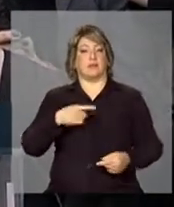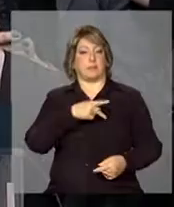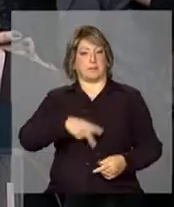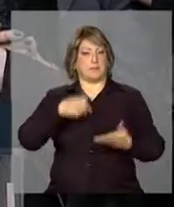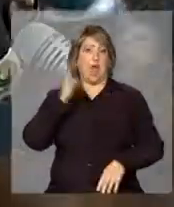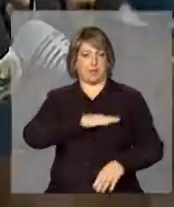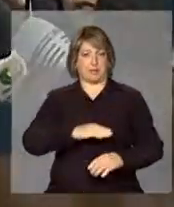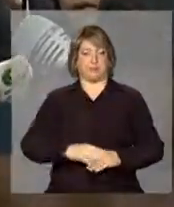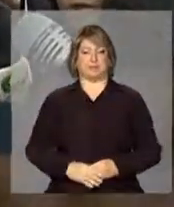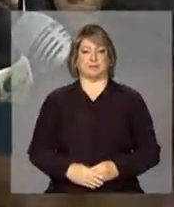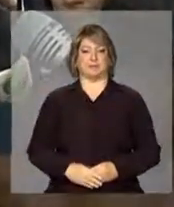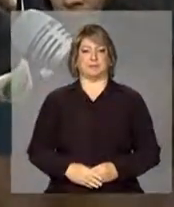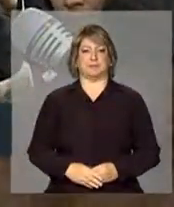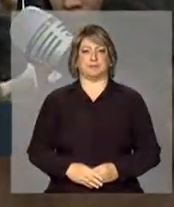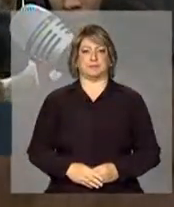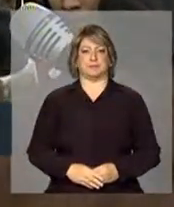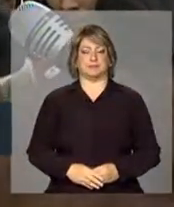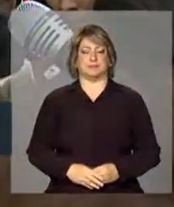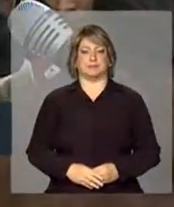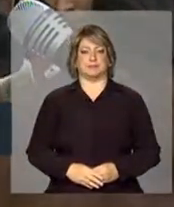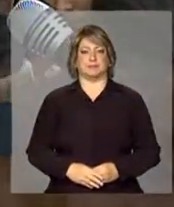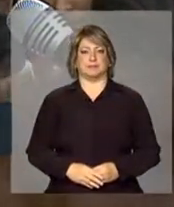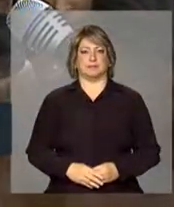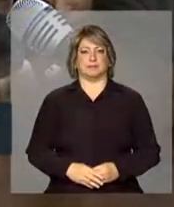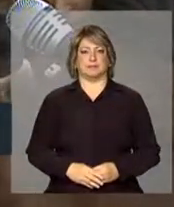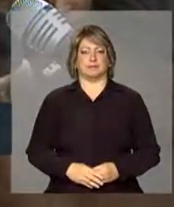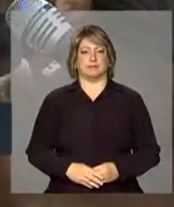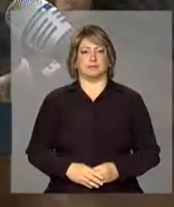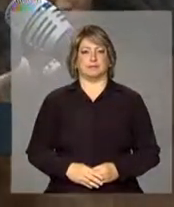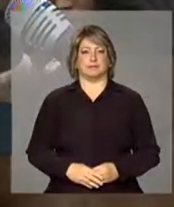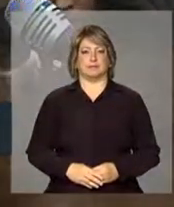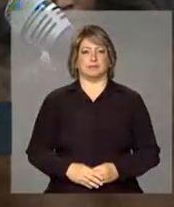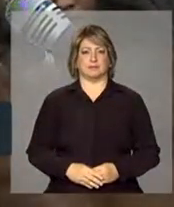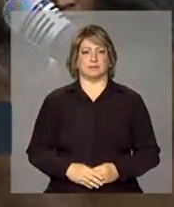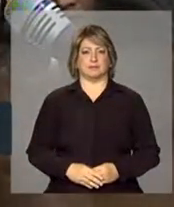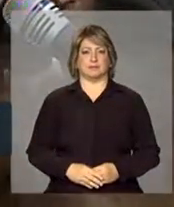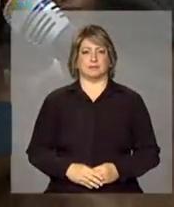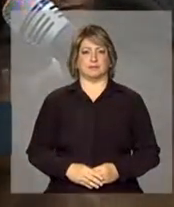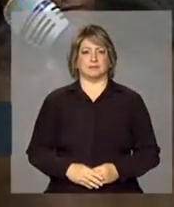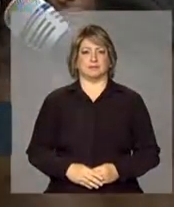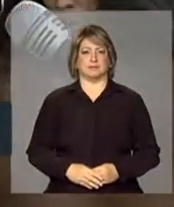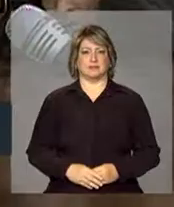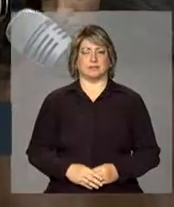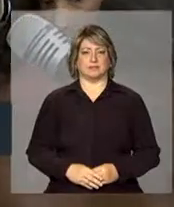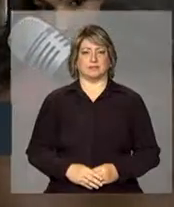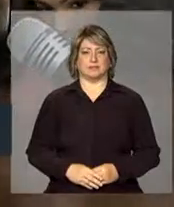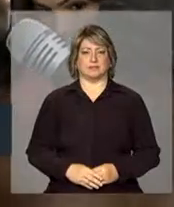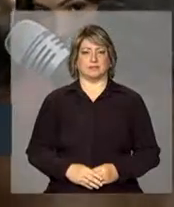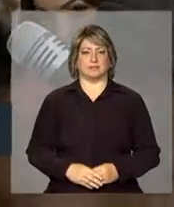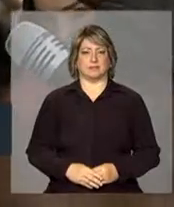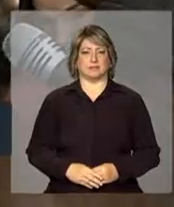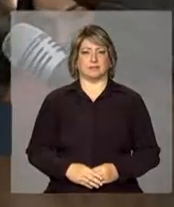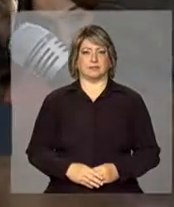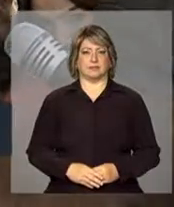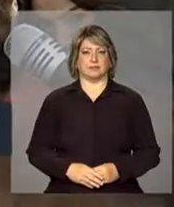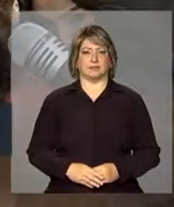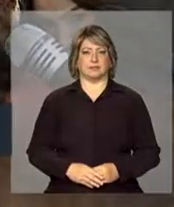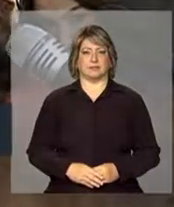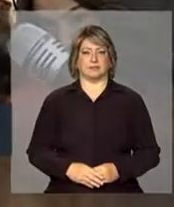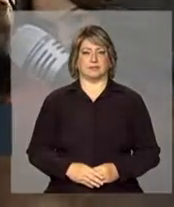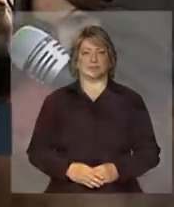e o tema. Como eu vou com a presidente Dilma de agora, em junho, o governador Alckmin sair do país,